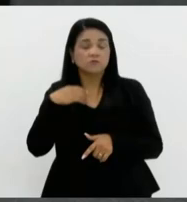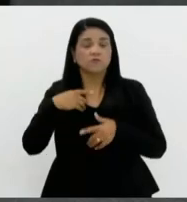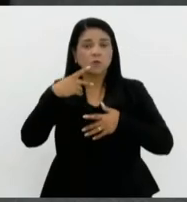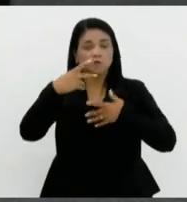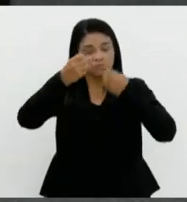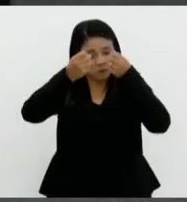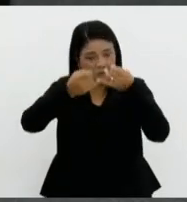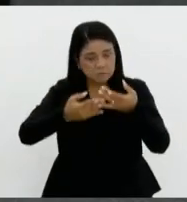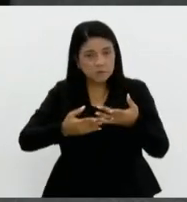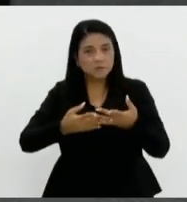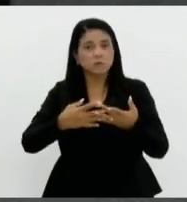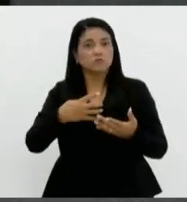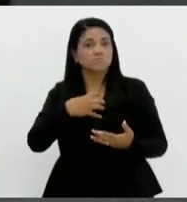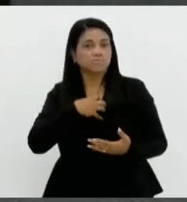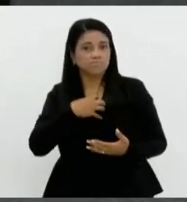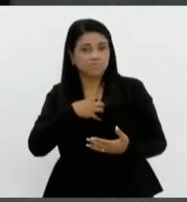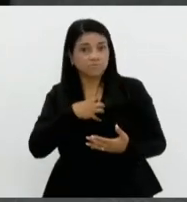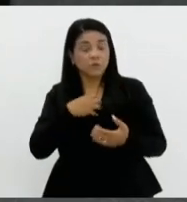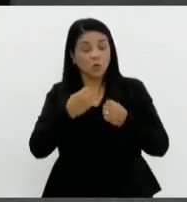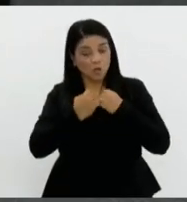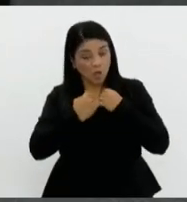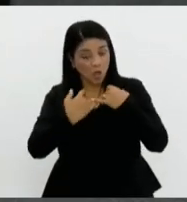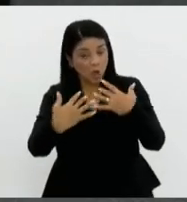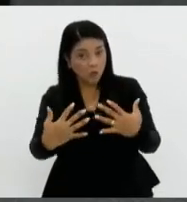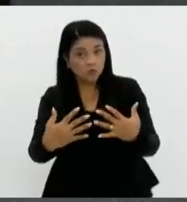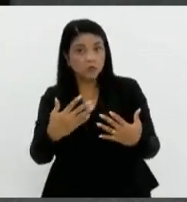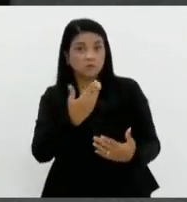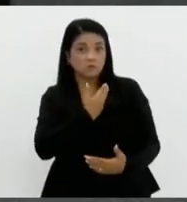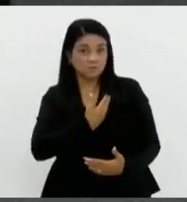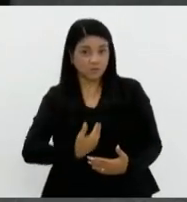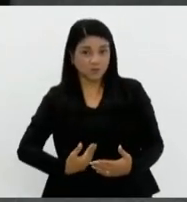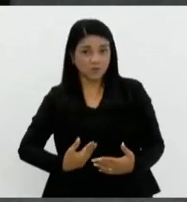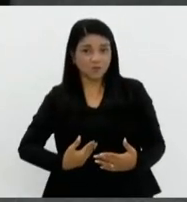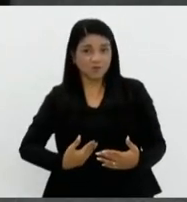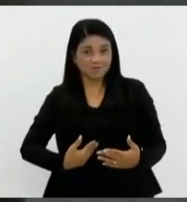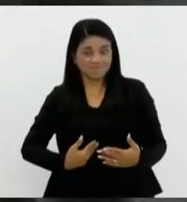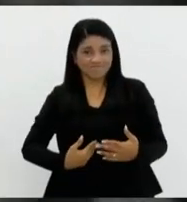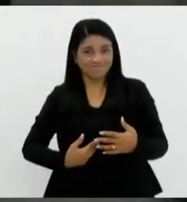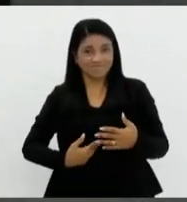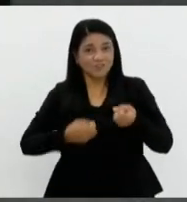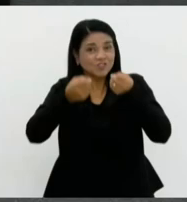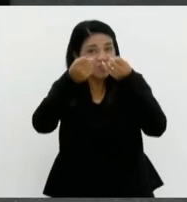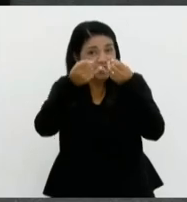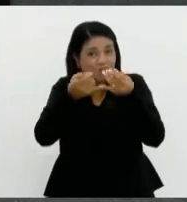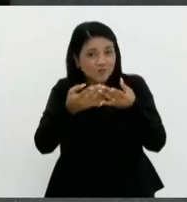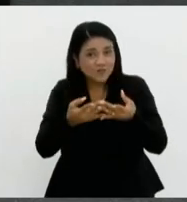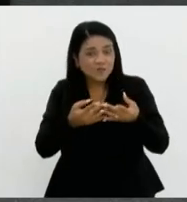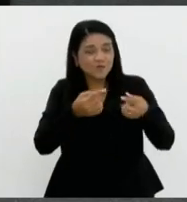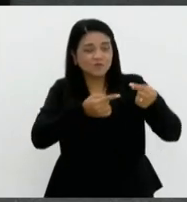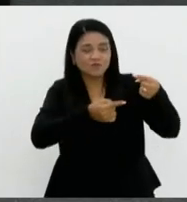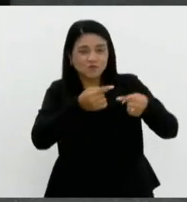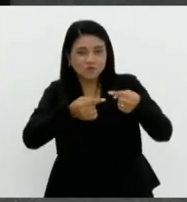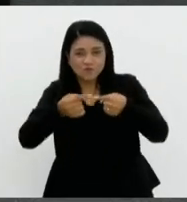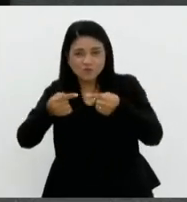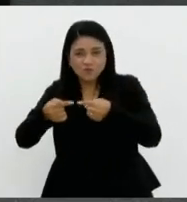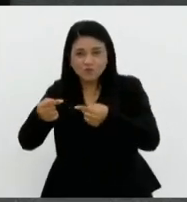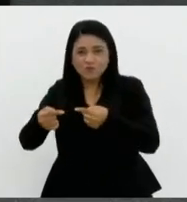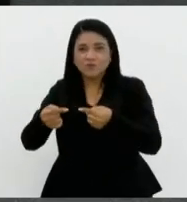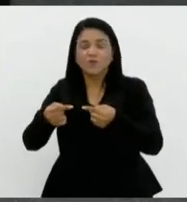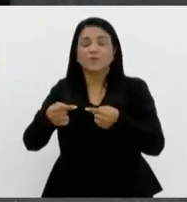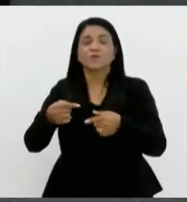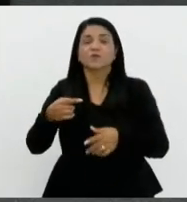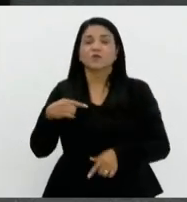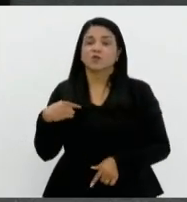legislativa surgiu da audiência pública. Exatamente. De uma demanda. Inclusive, nós fizemos, a